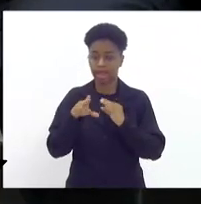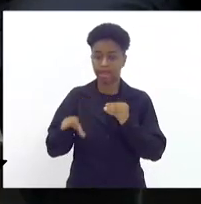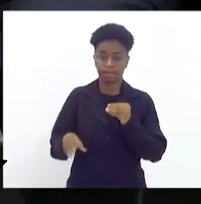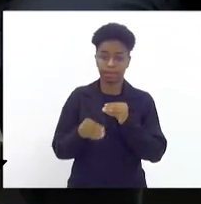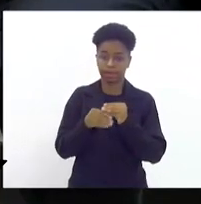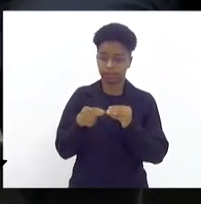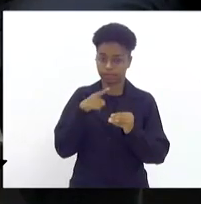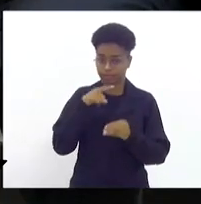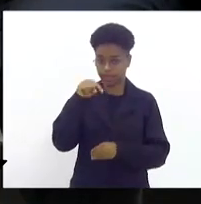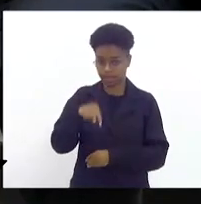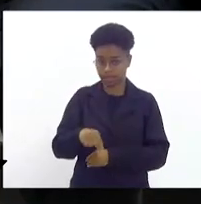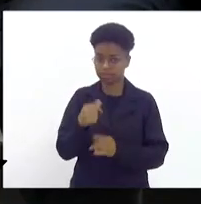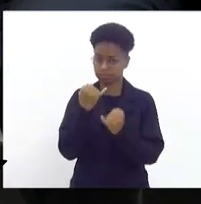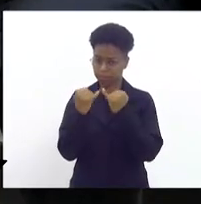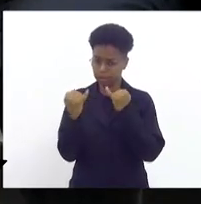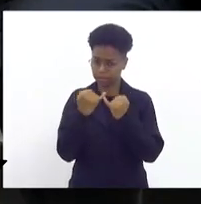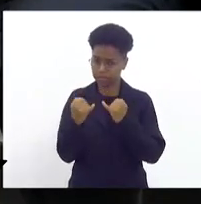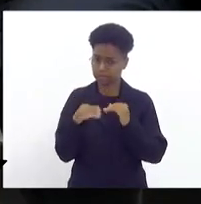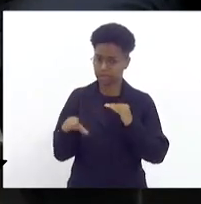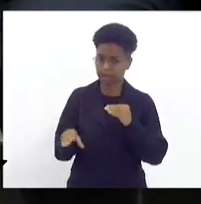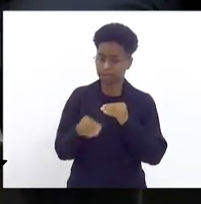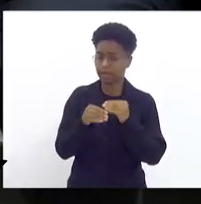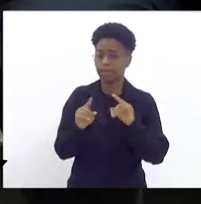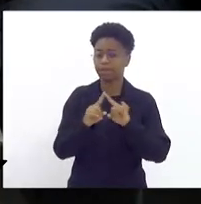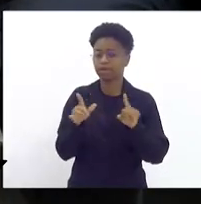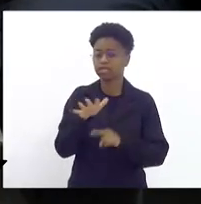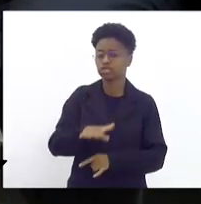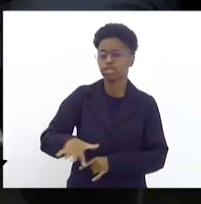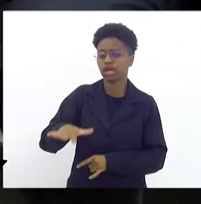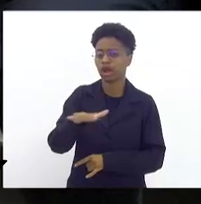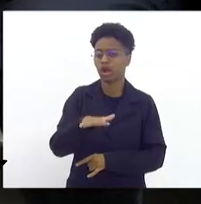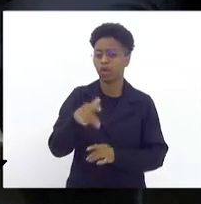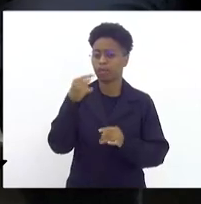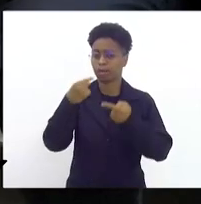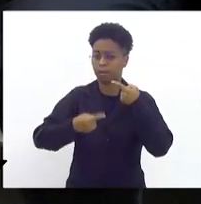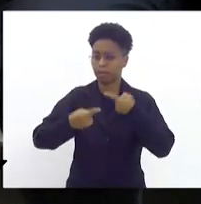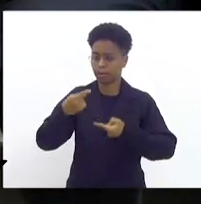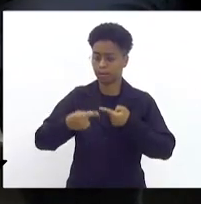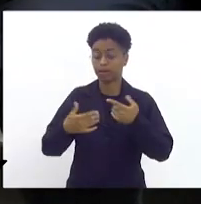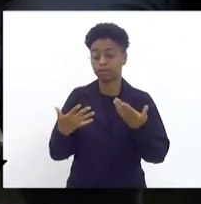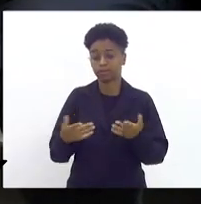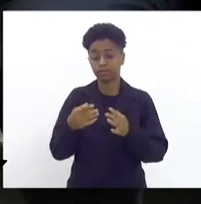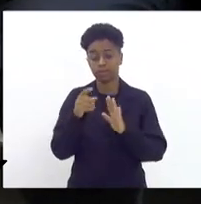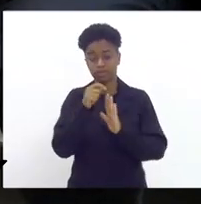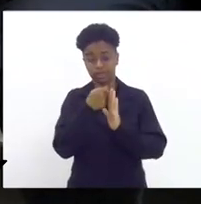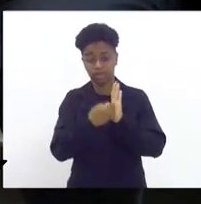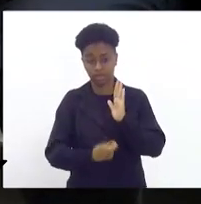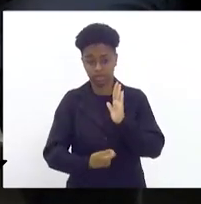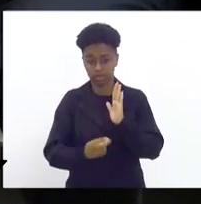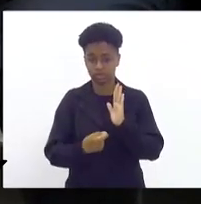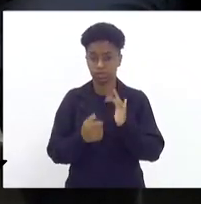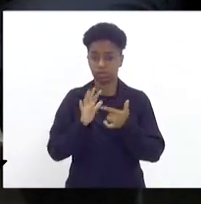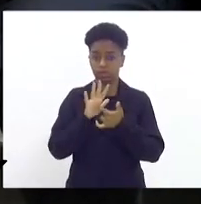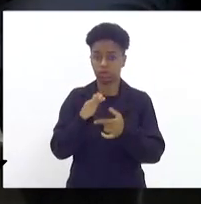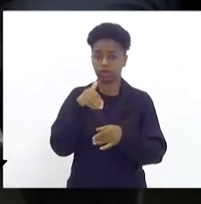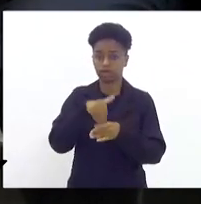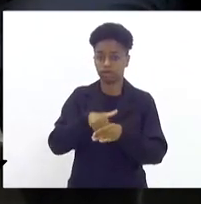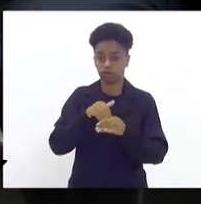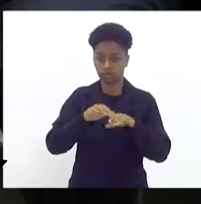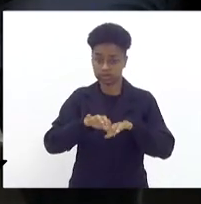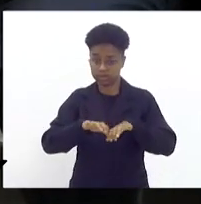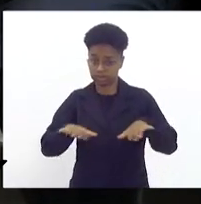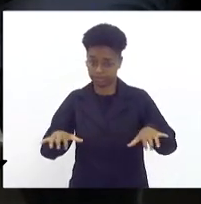aqui, que é parecida com a emenda, mas é mais ampla um pouco. E esse texto, desse voto em separado que eu